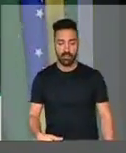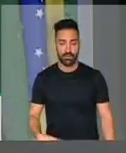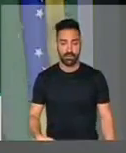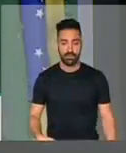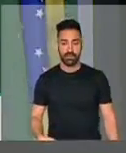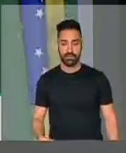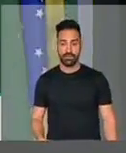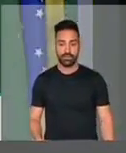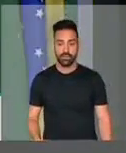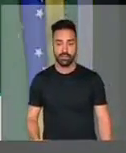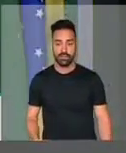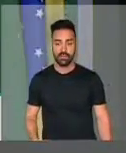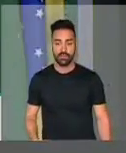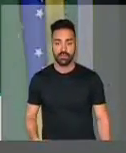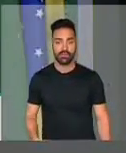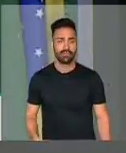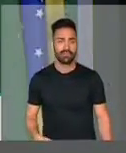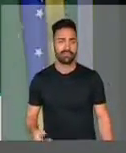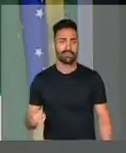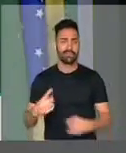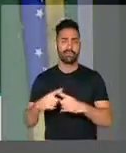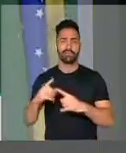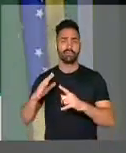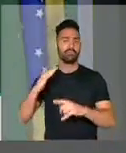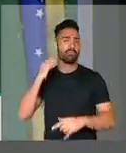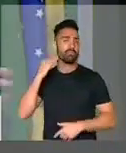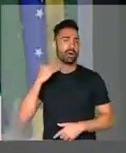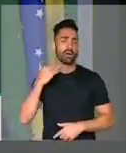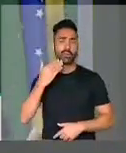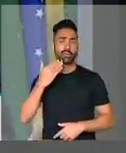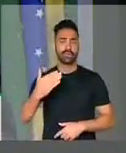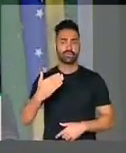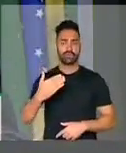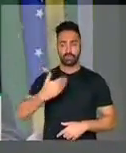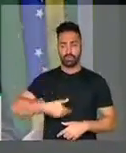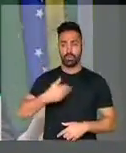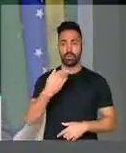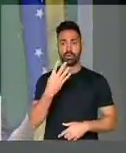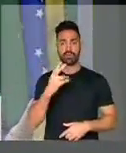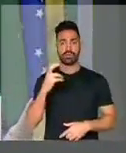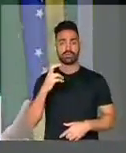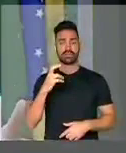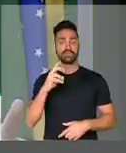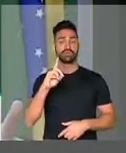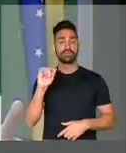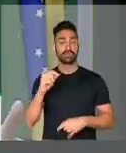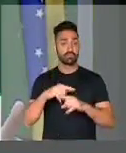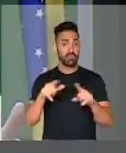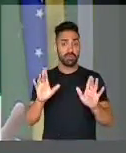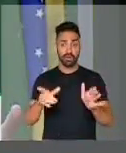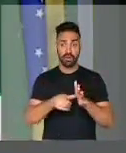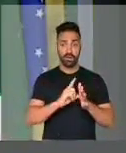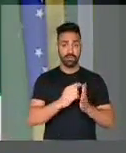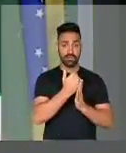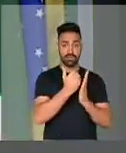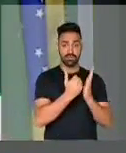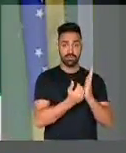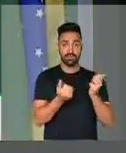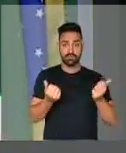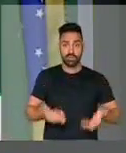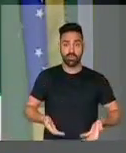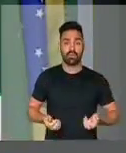experiente como é que pede 45 dias para esclarecer se já apresentou a prestação de contas?